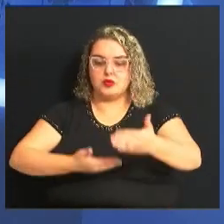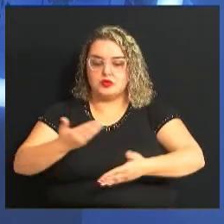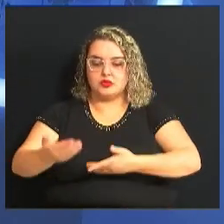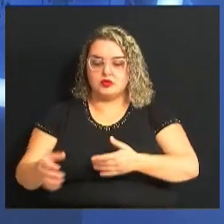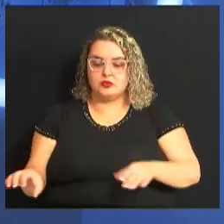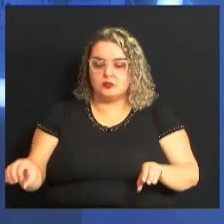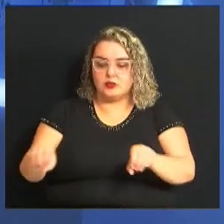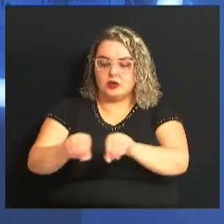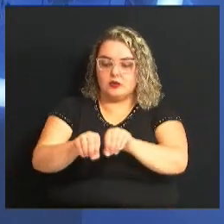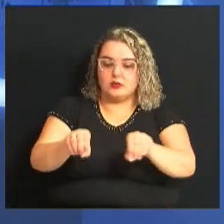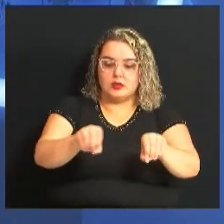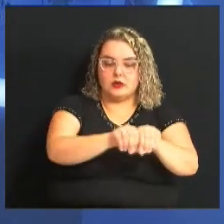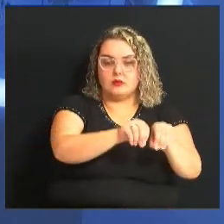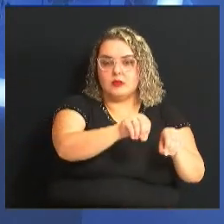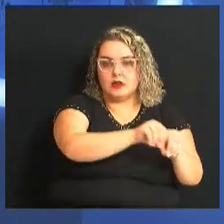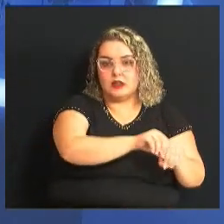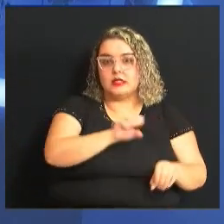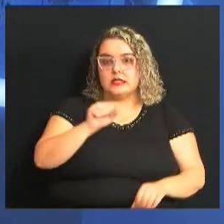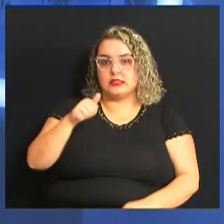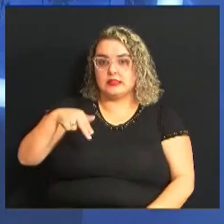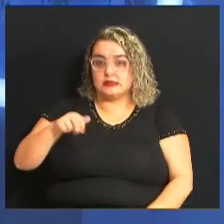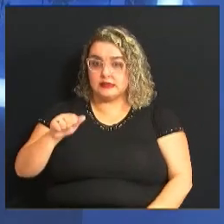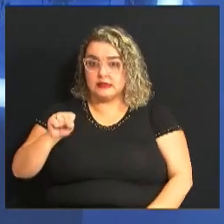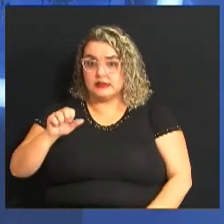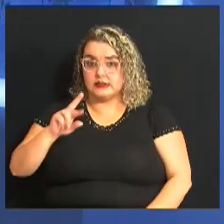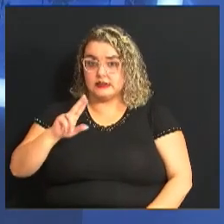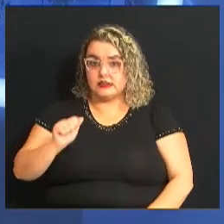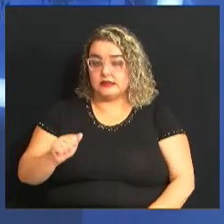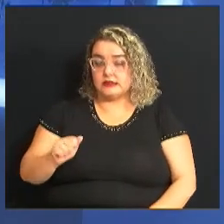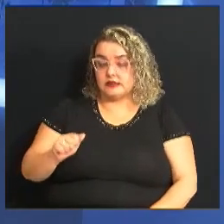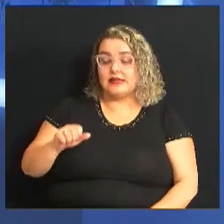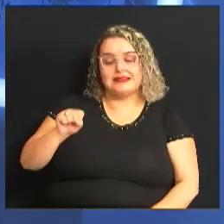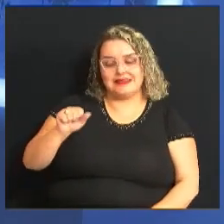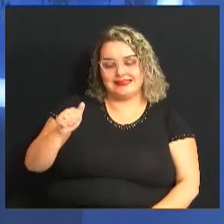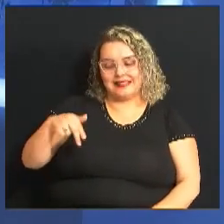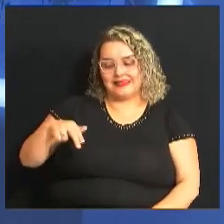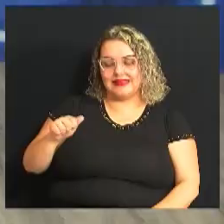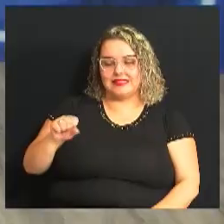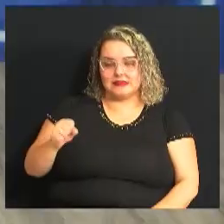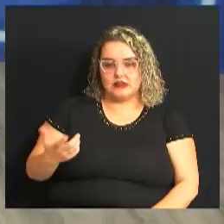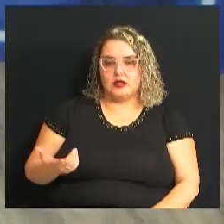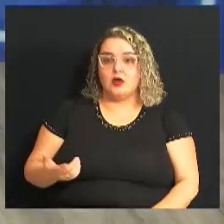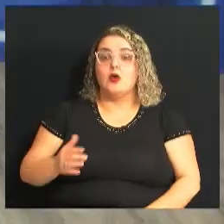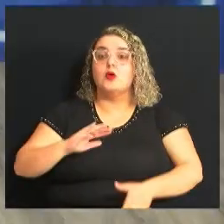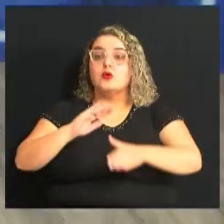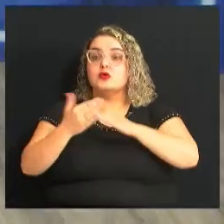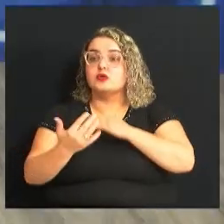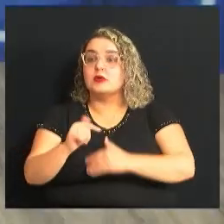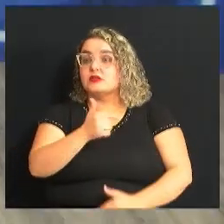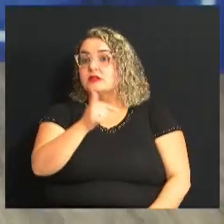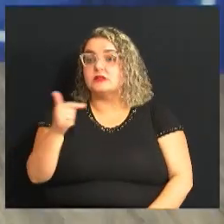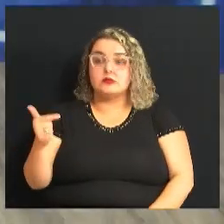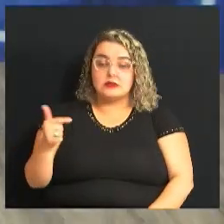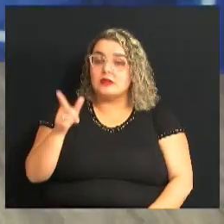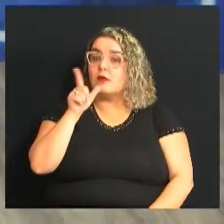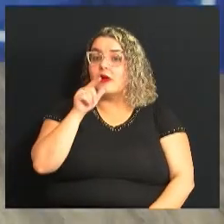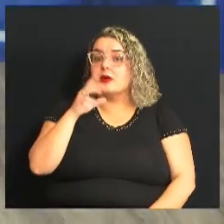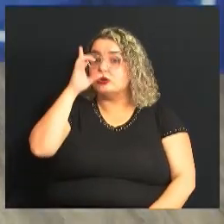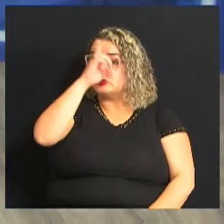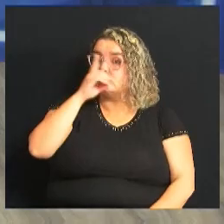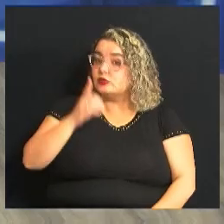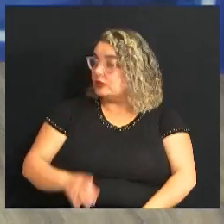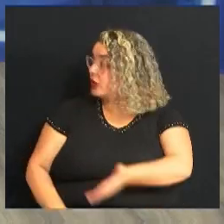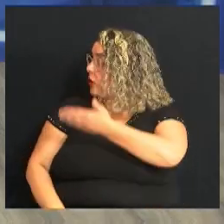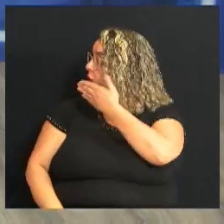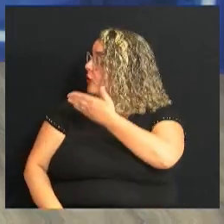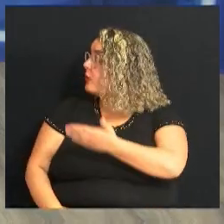de redes da Sanasa, atenção aqui na tela nos bairros que vão ficar sem água domingo. A gente começa falando aqui, ó, da nossa